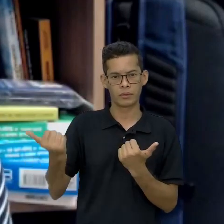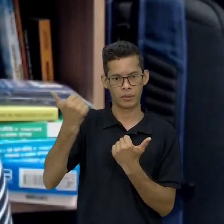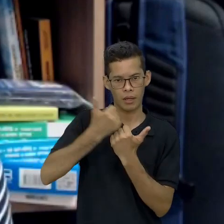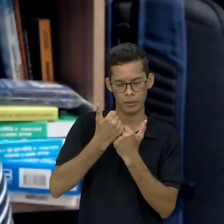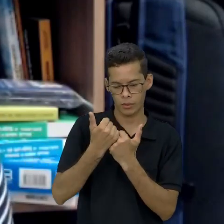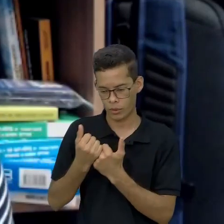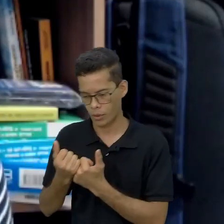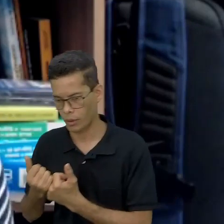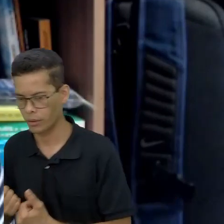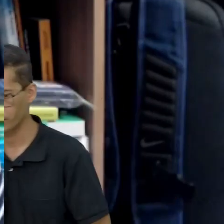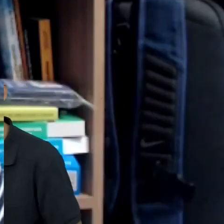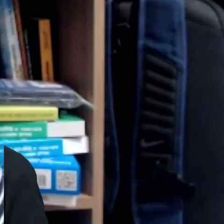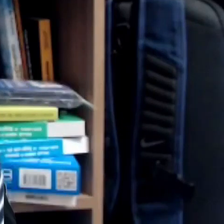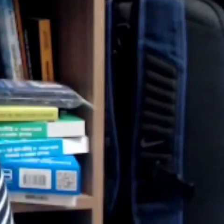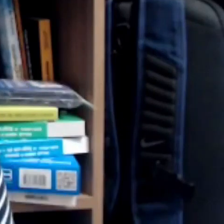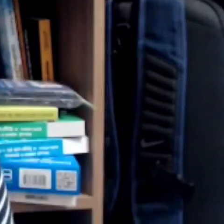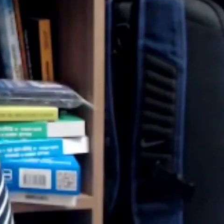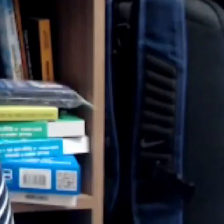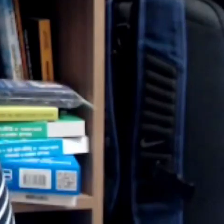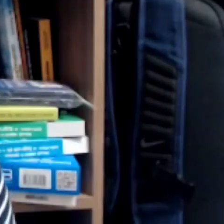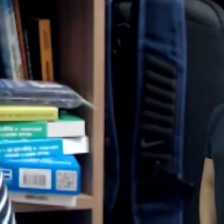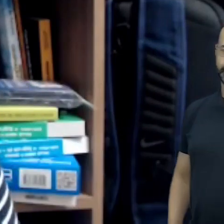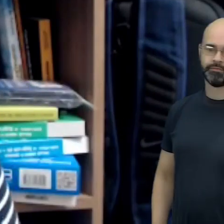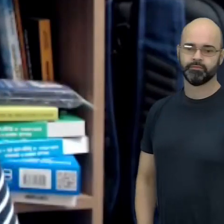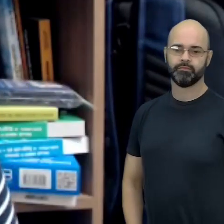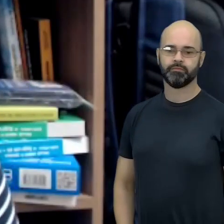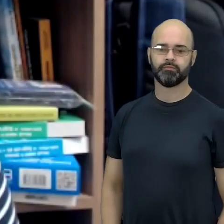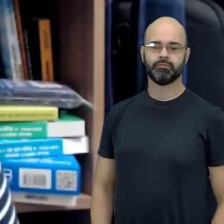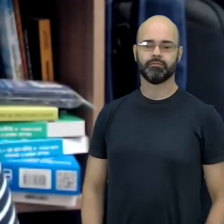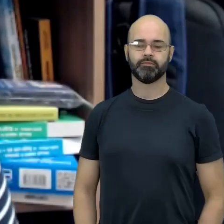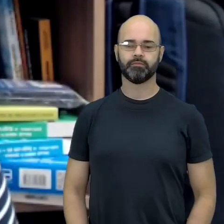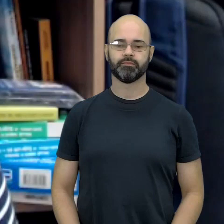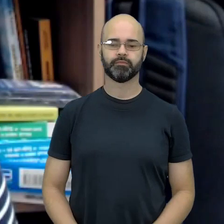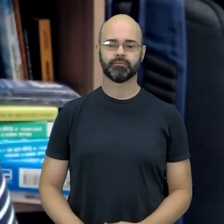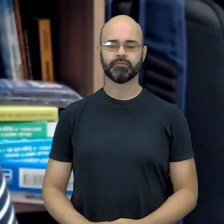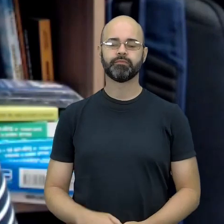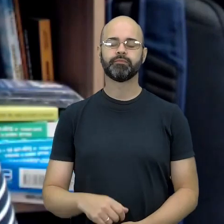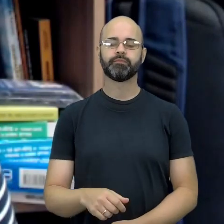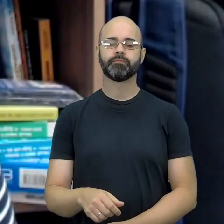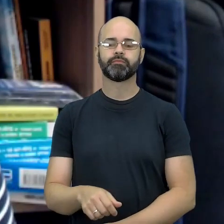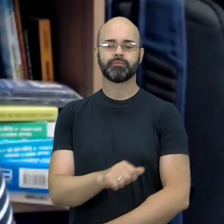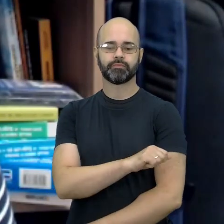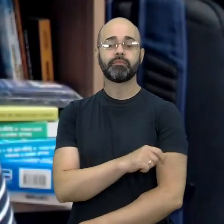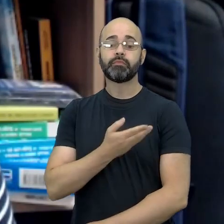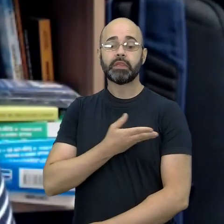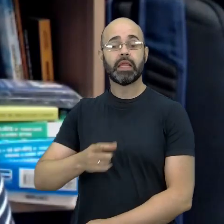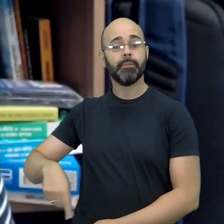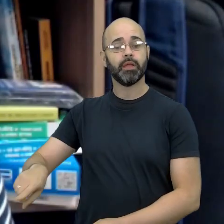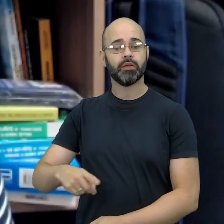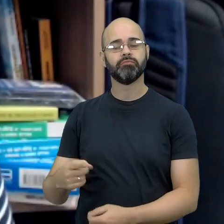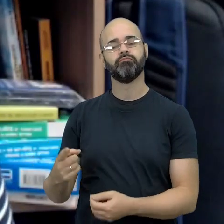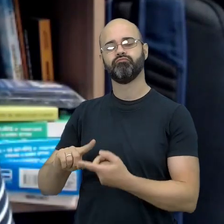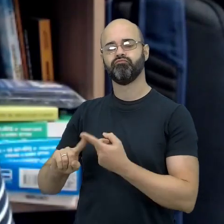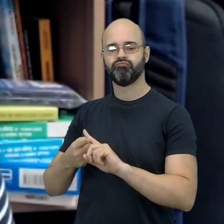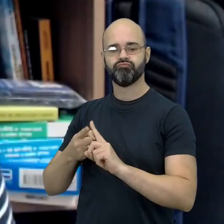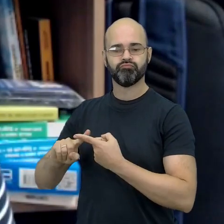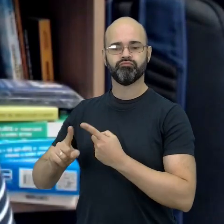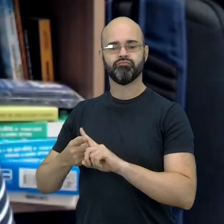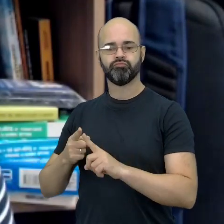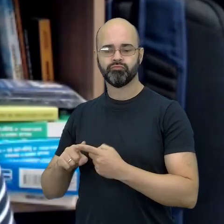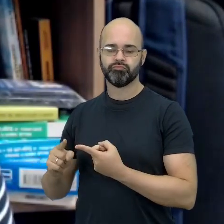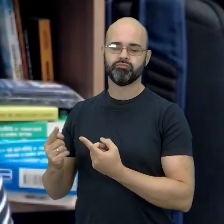ou dicionário físico, discutir com os seus colegas para que ele consolide esse processo,